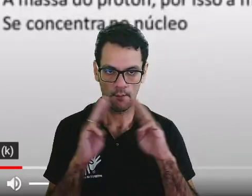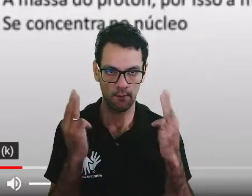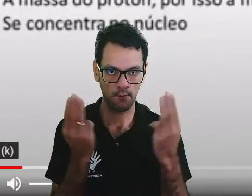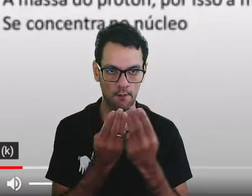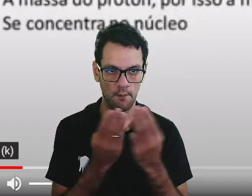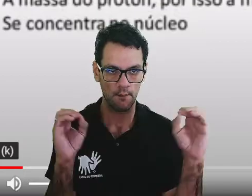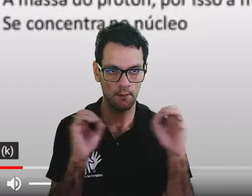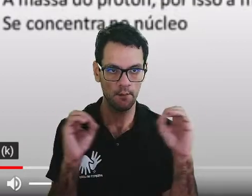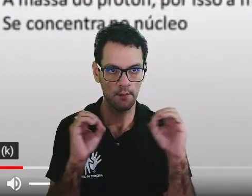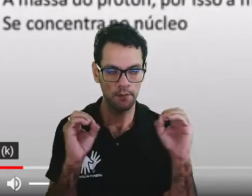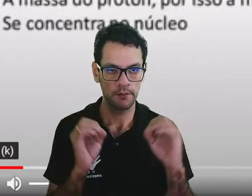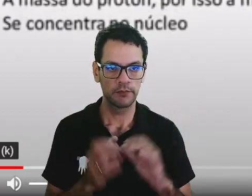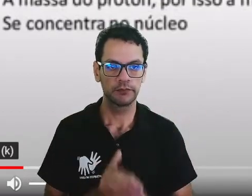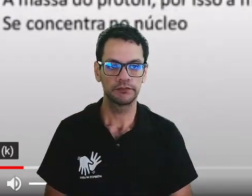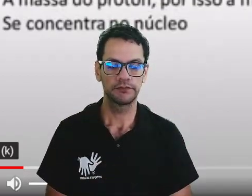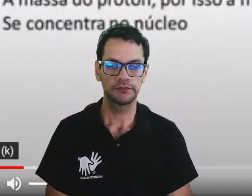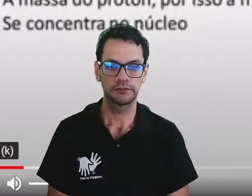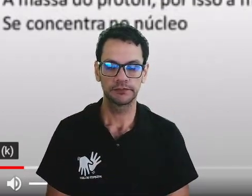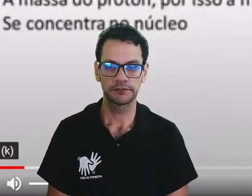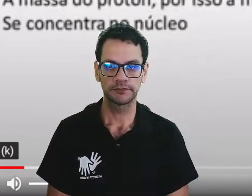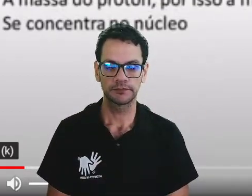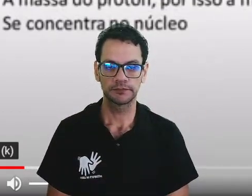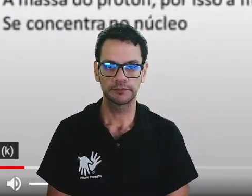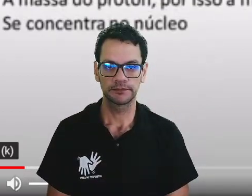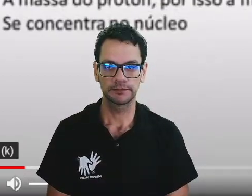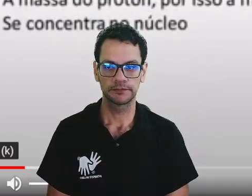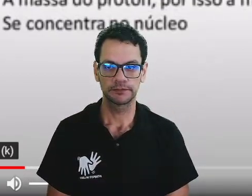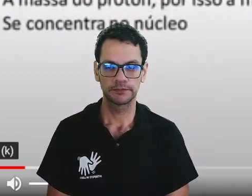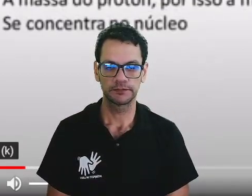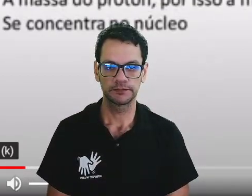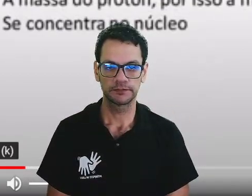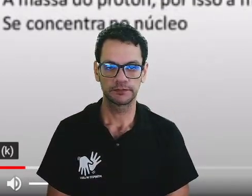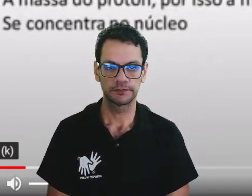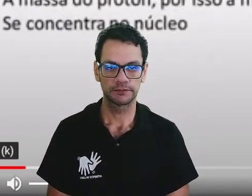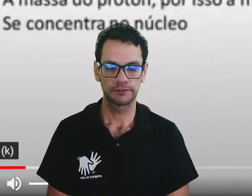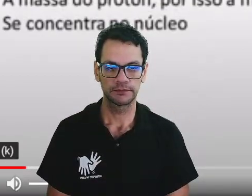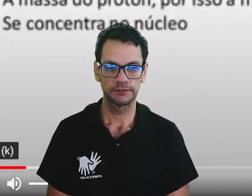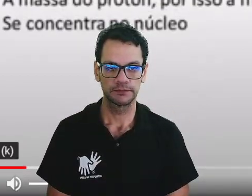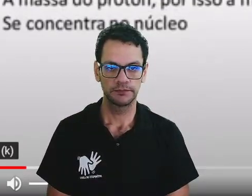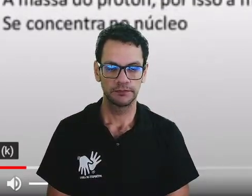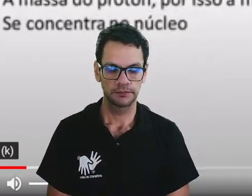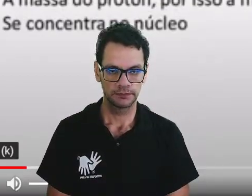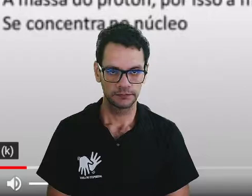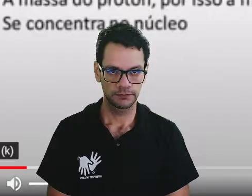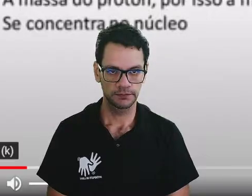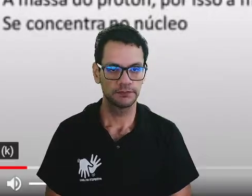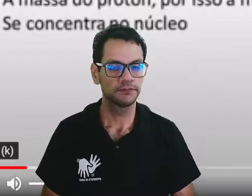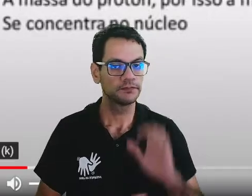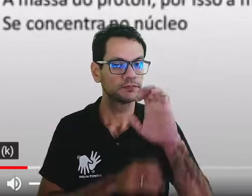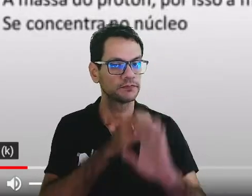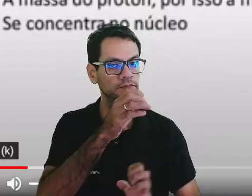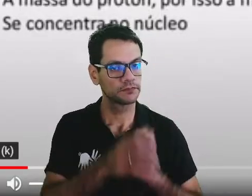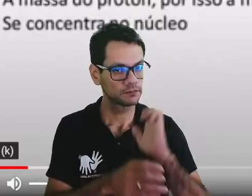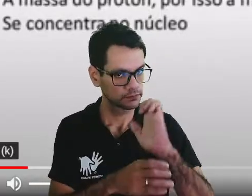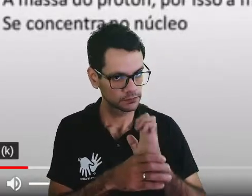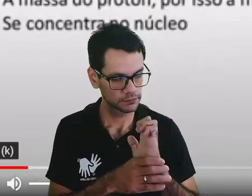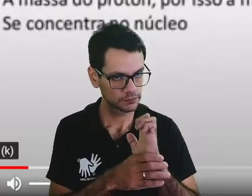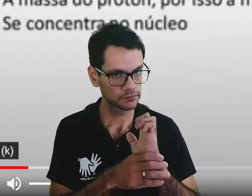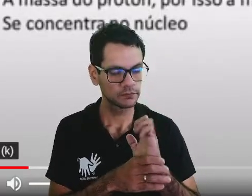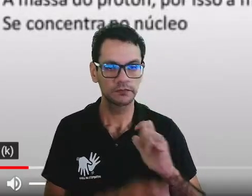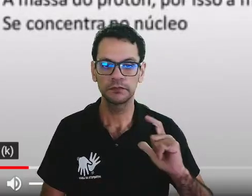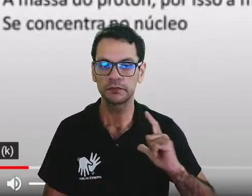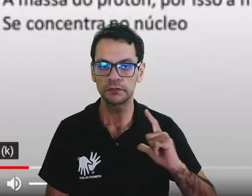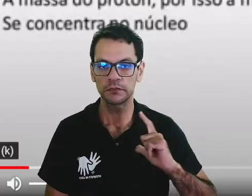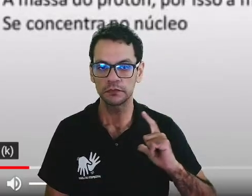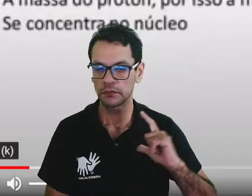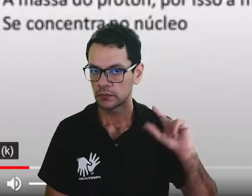e a massa relativa em relação ao próton também é 1. E o elétron, ele